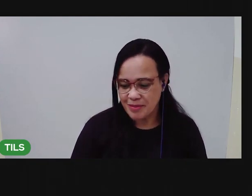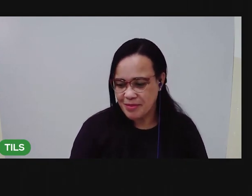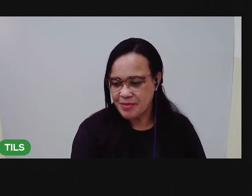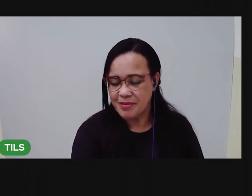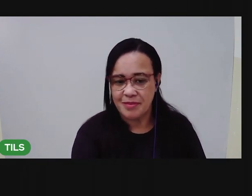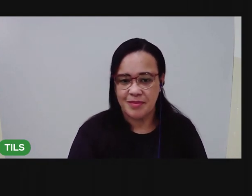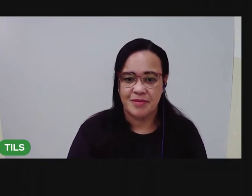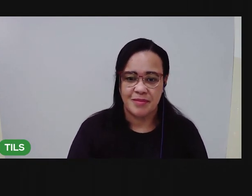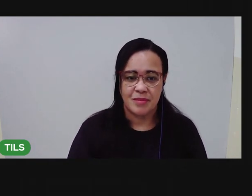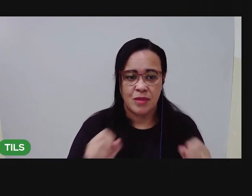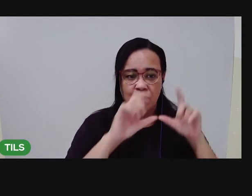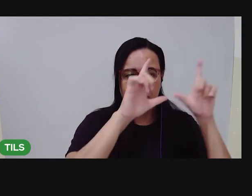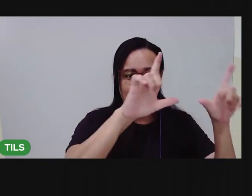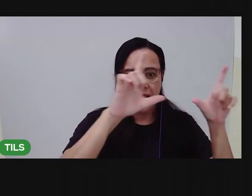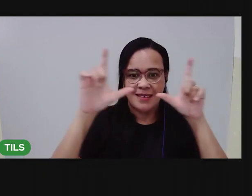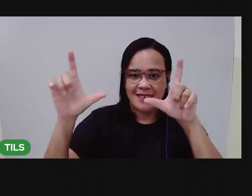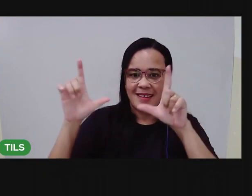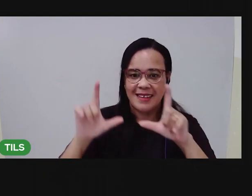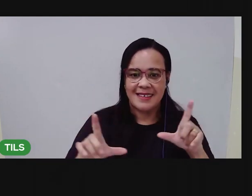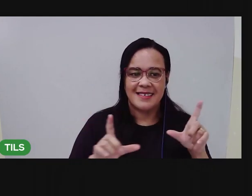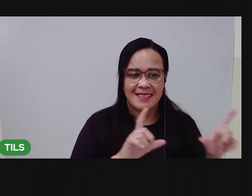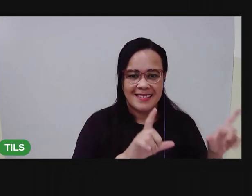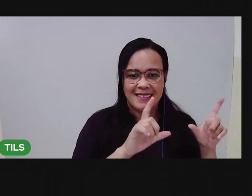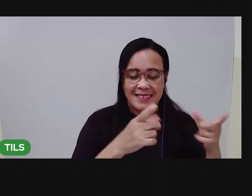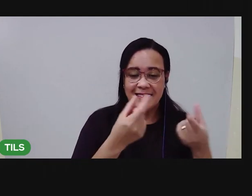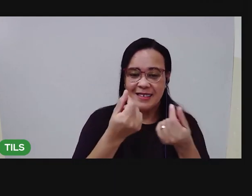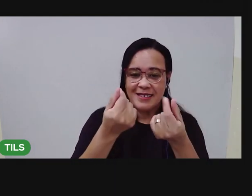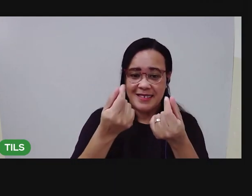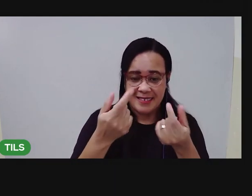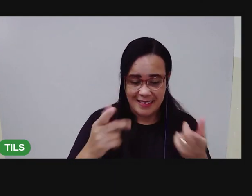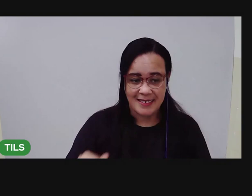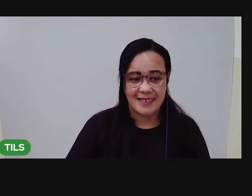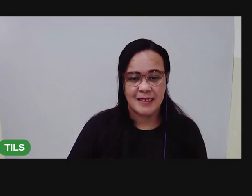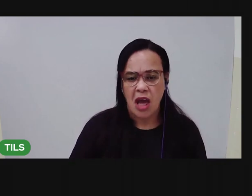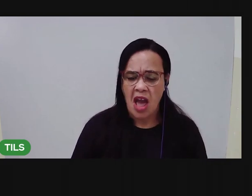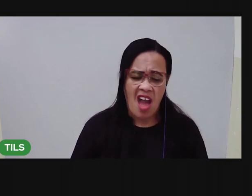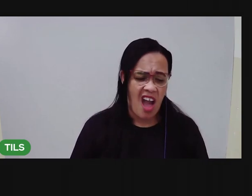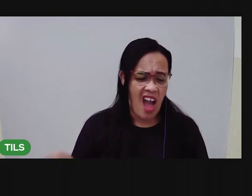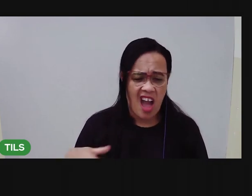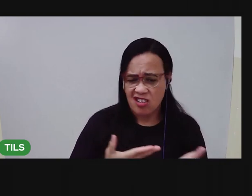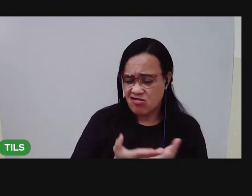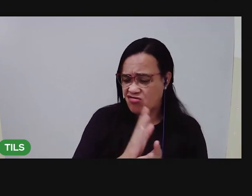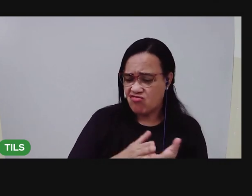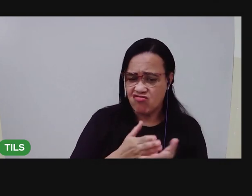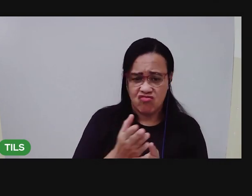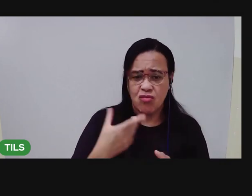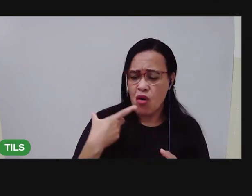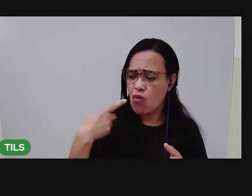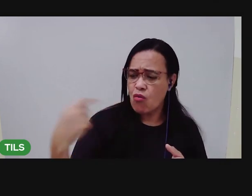vendo? Eles estavam no supermercado e aí o porquinho se chateou e disse que ia embora.